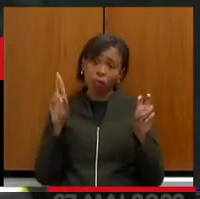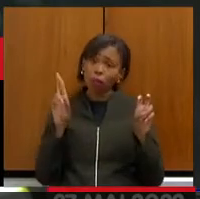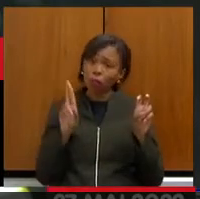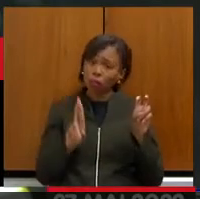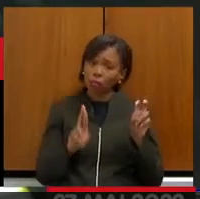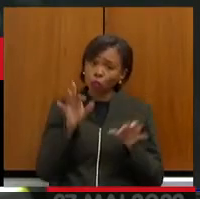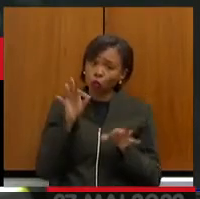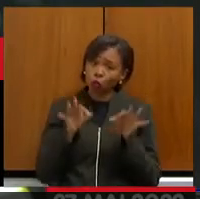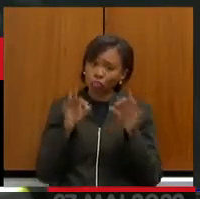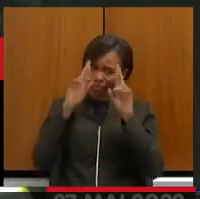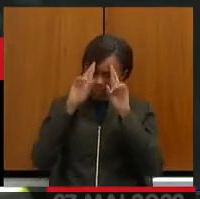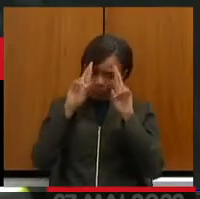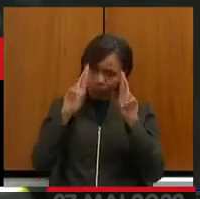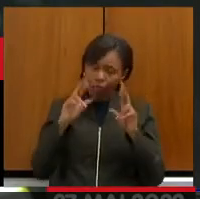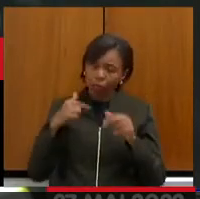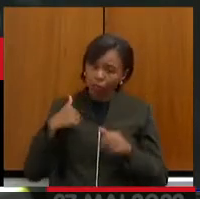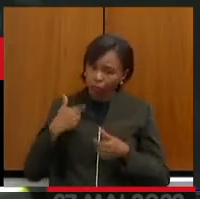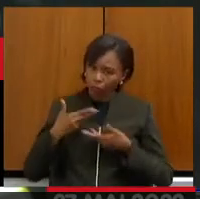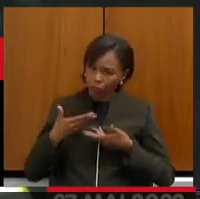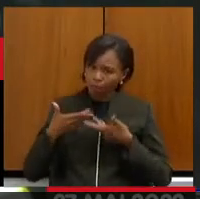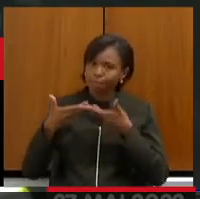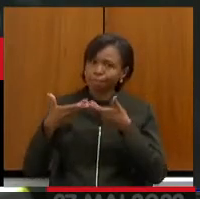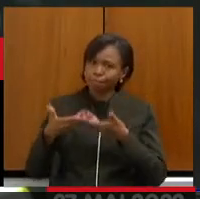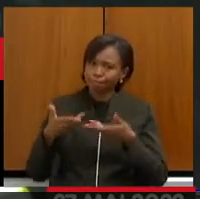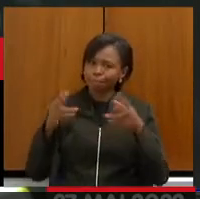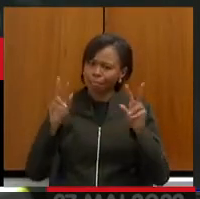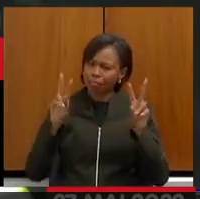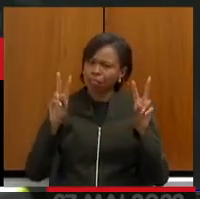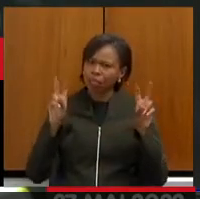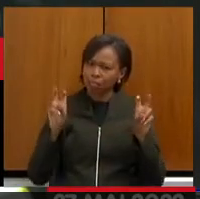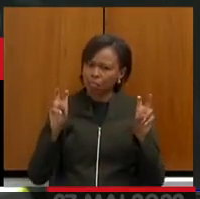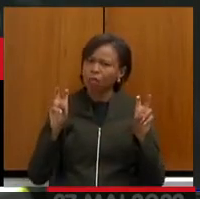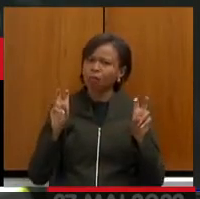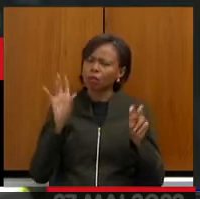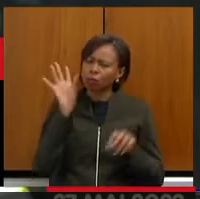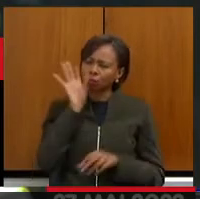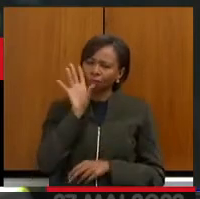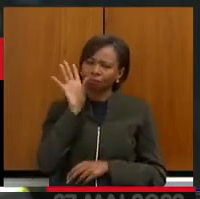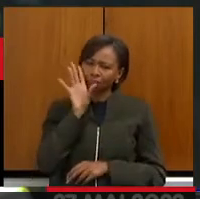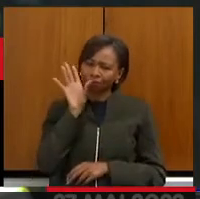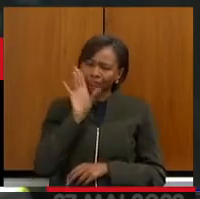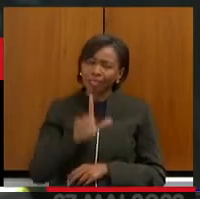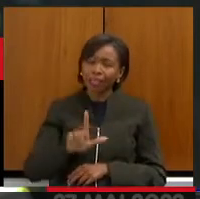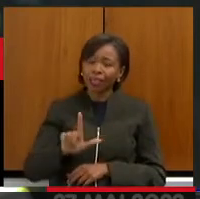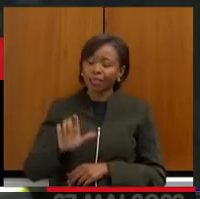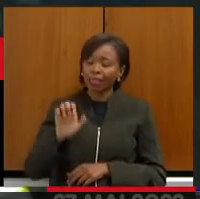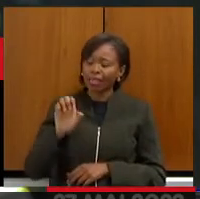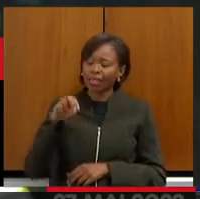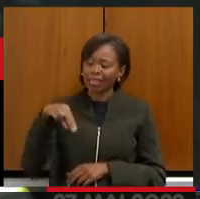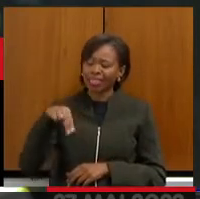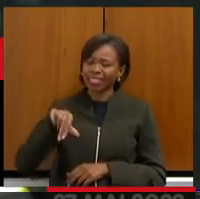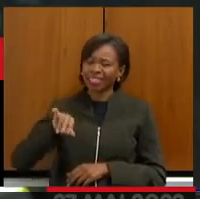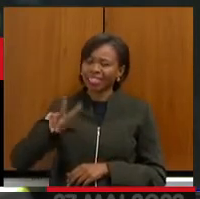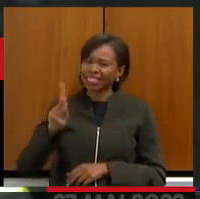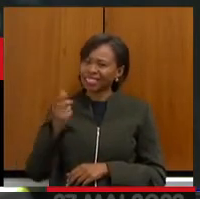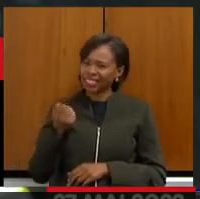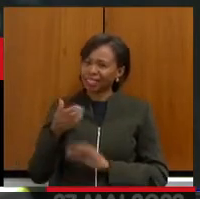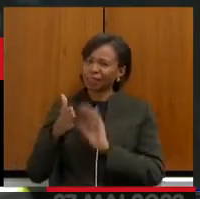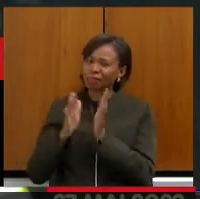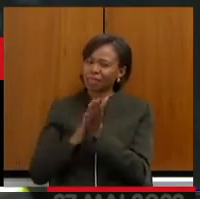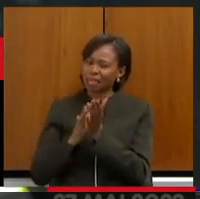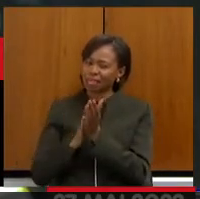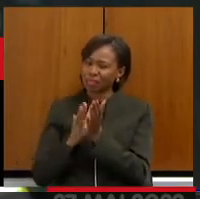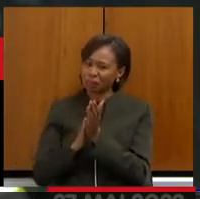Respeito ser convidada nesse tema para mim assim muito bacana Leninha parabéns né